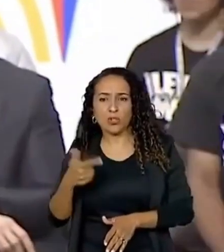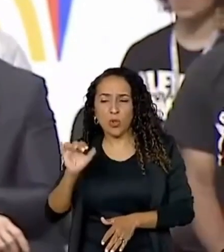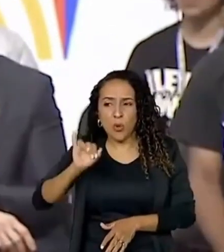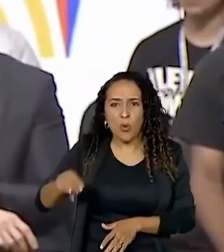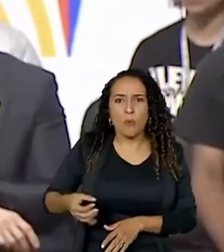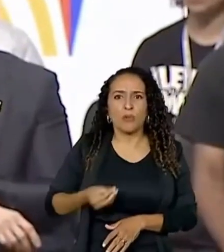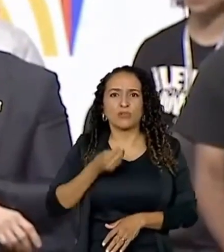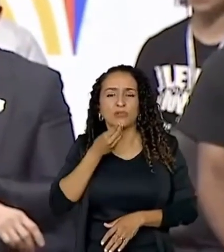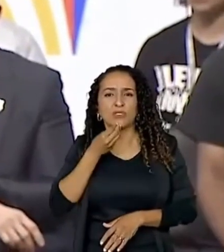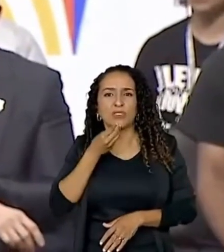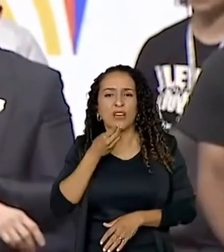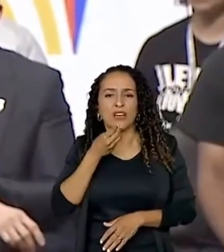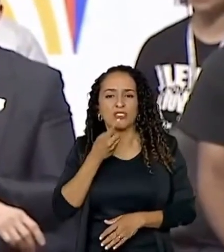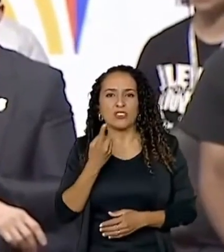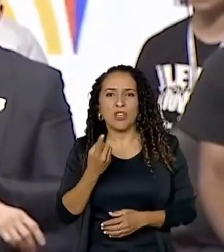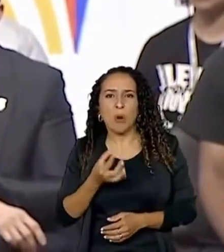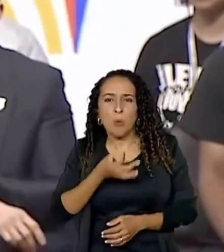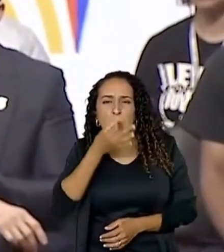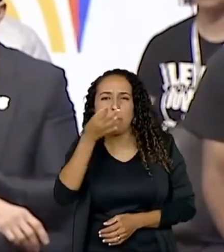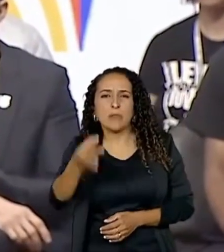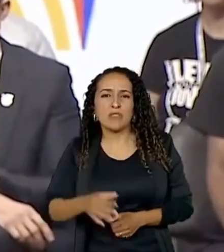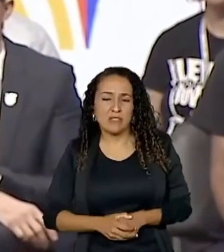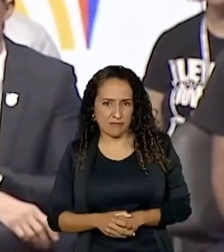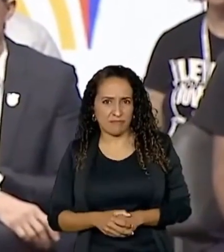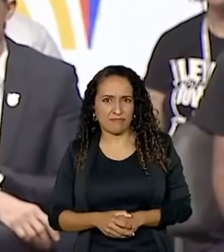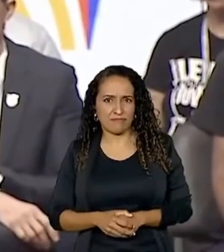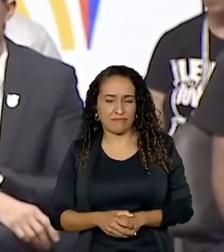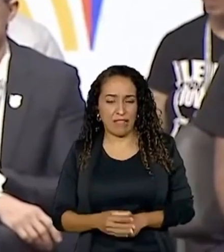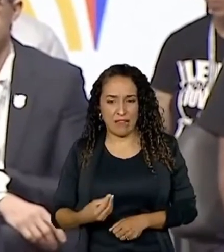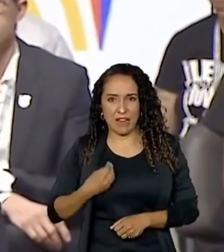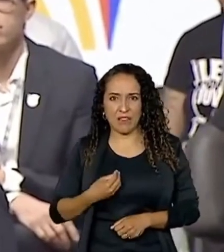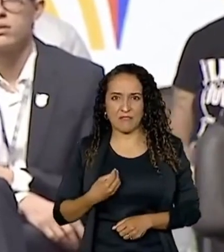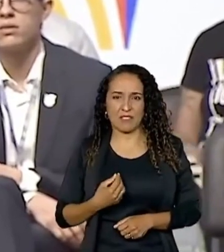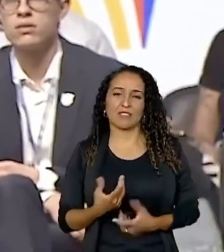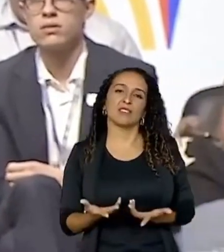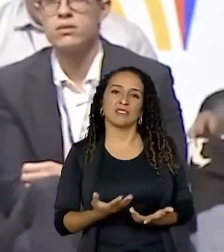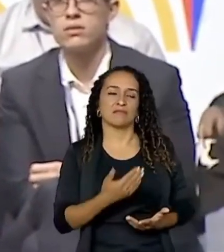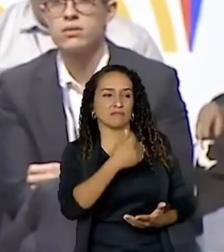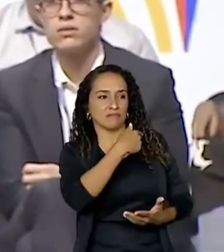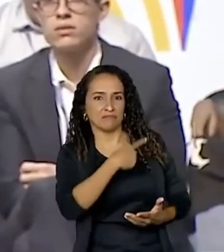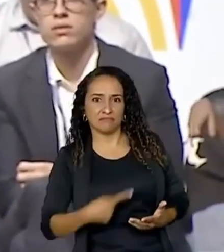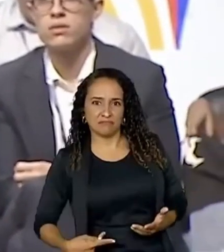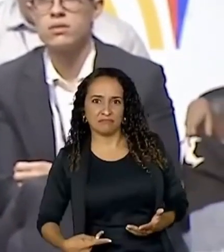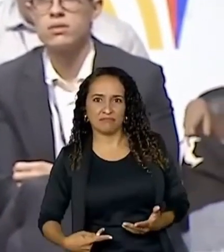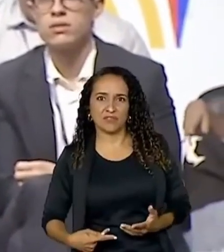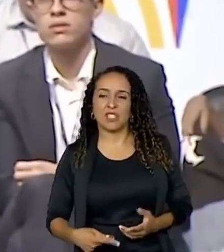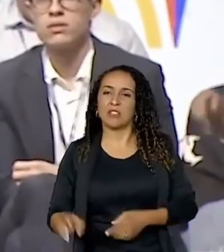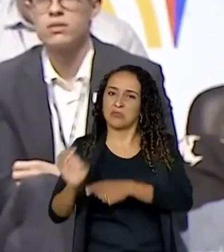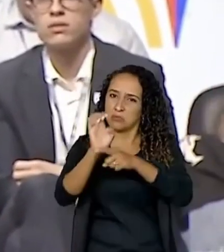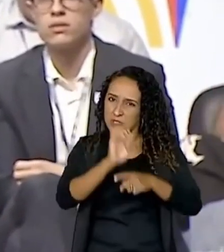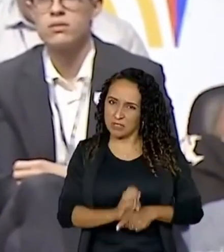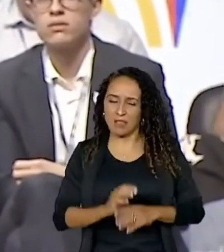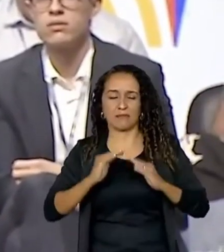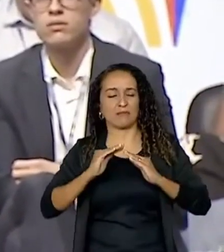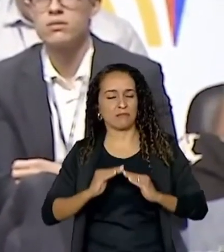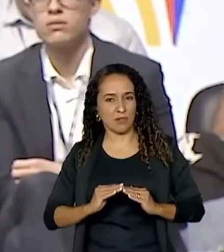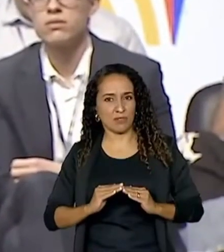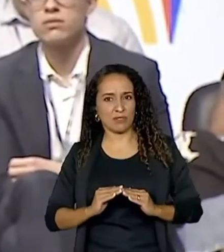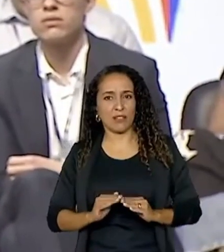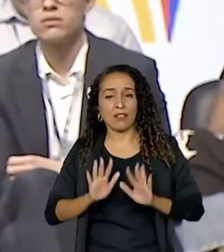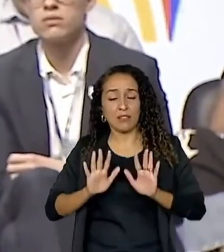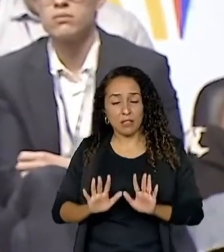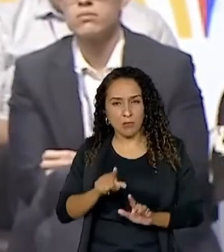chance de dar o único palpite na vida daqueles que governam o estado em que eles moram. Então